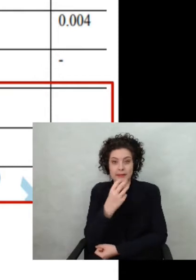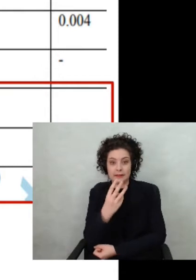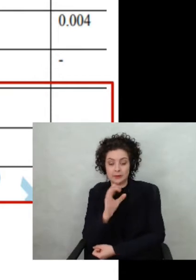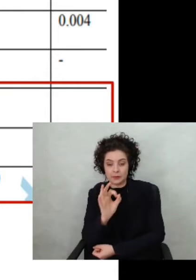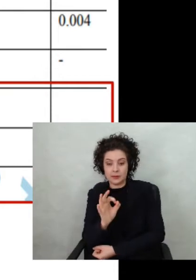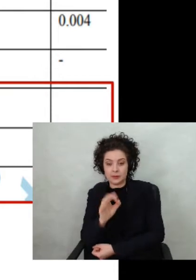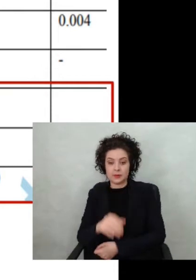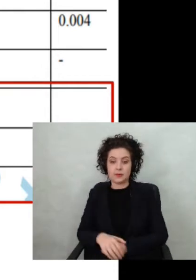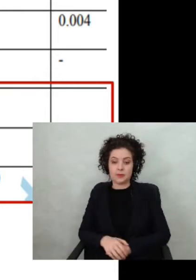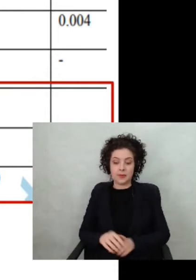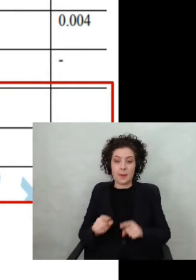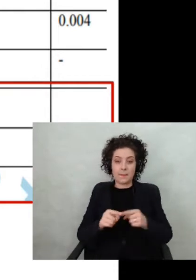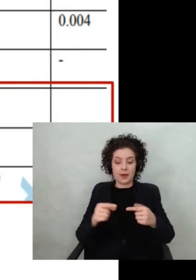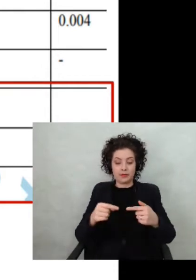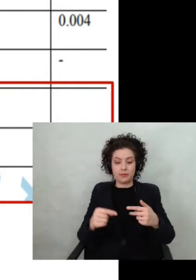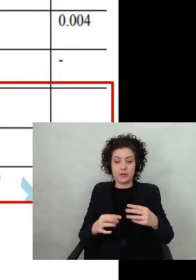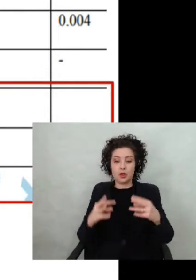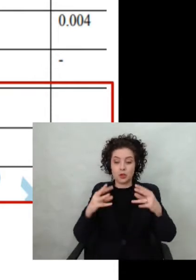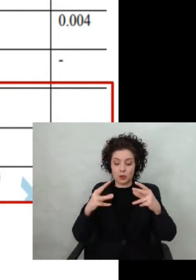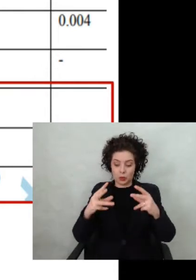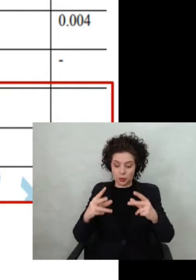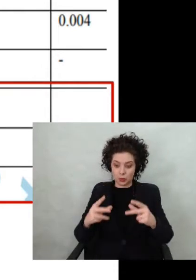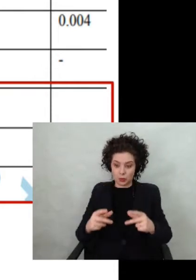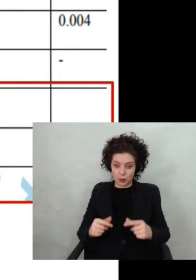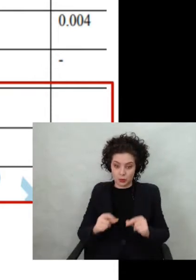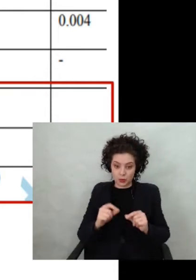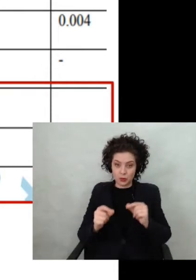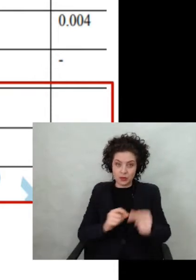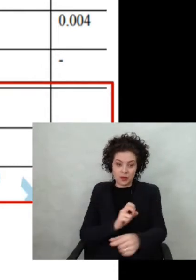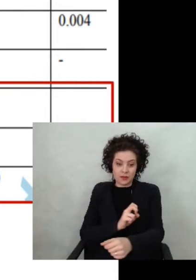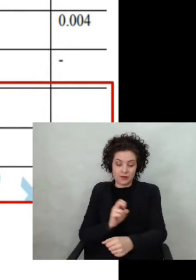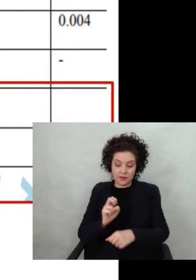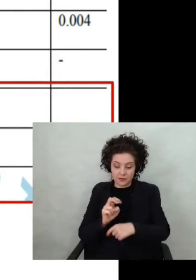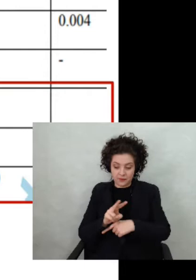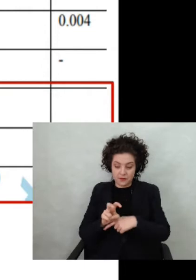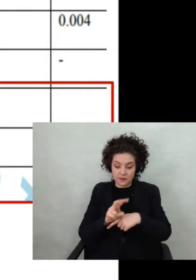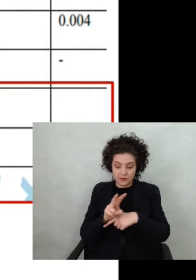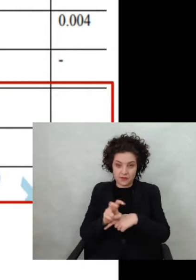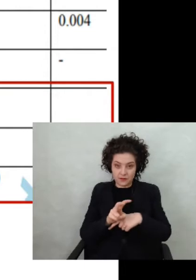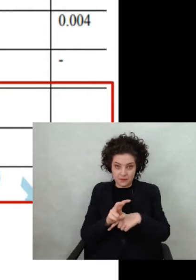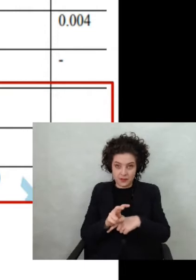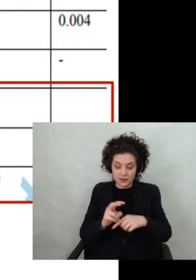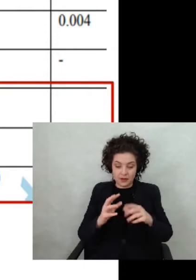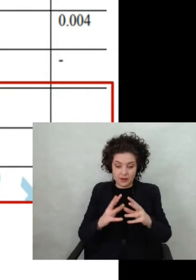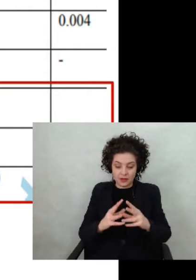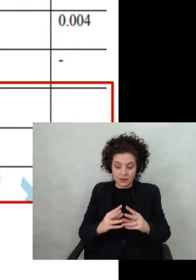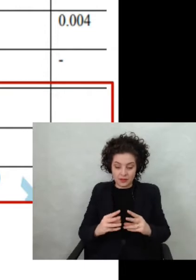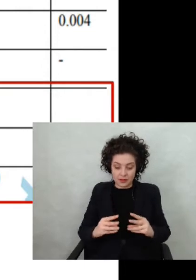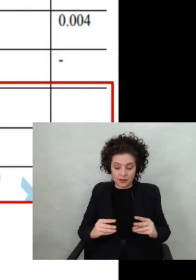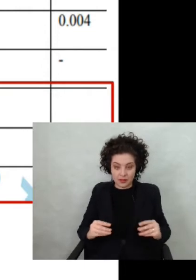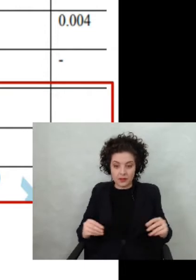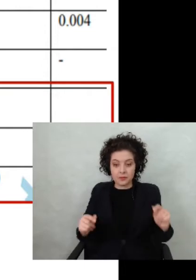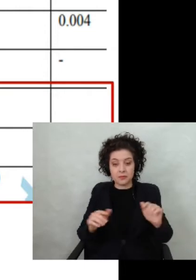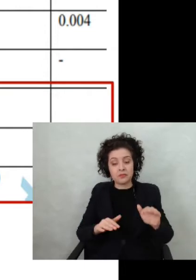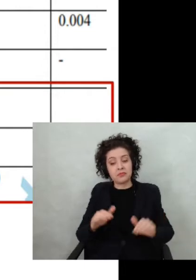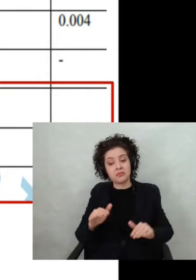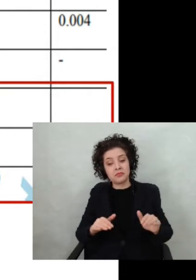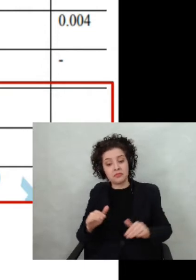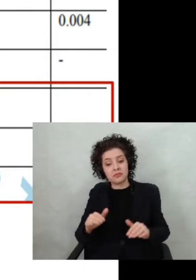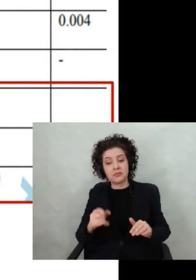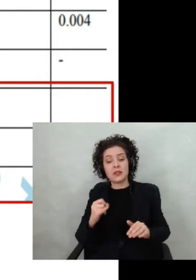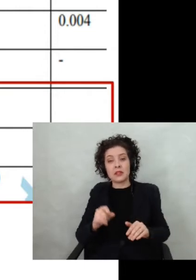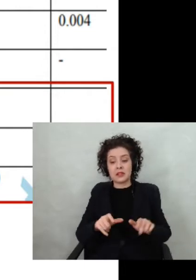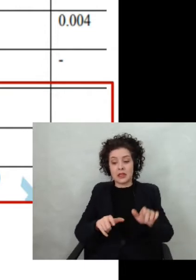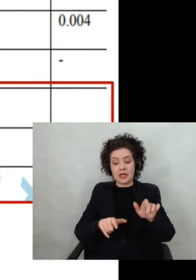eles tiveram um clareamento do vírus antes de morrer. Portanto, talvez aqui, se esses indivíduos, quem